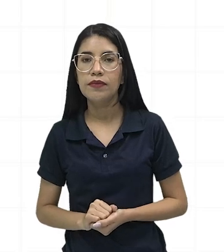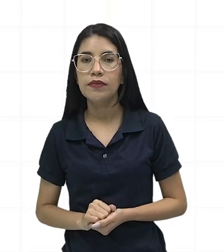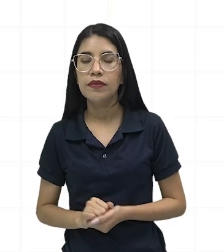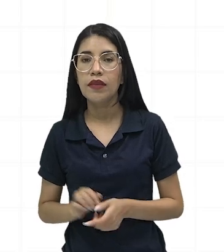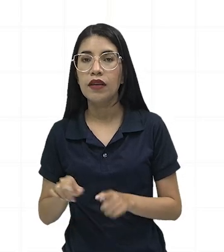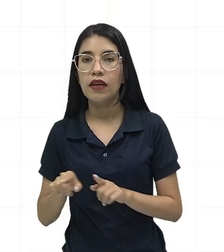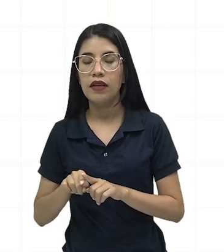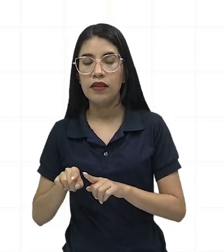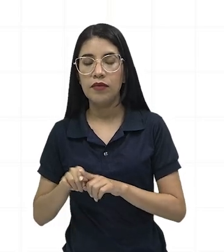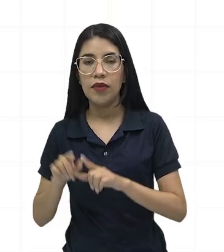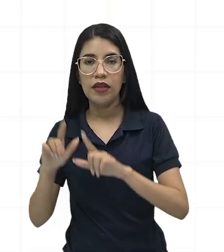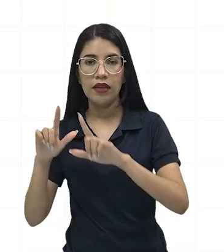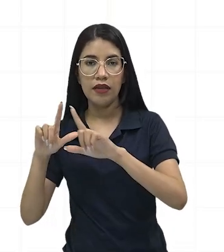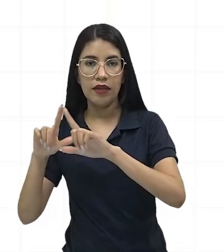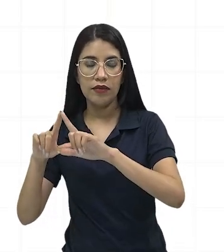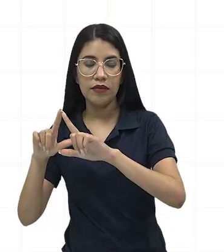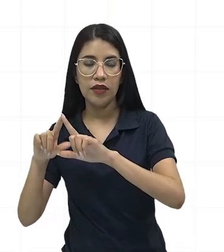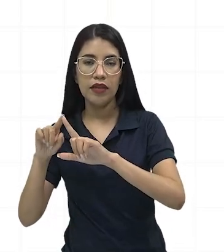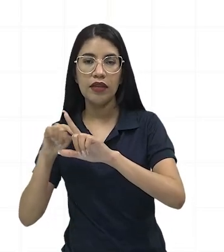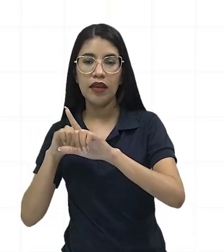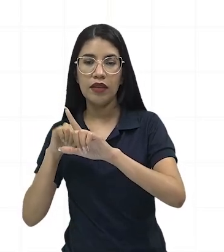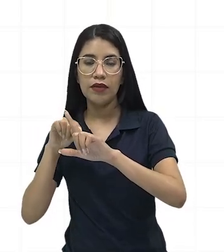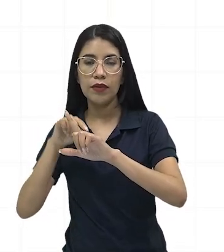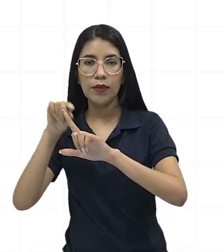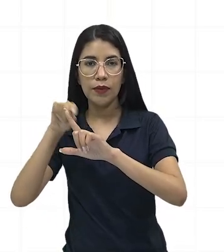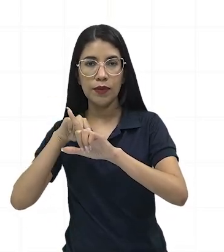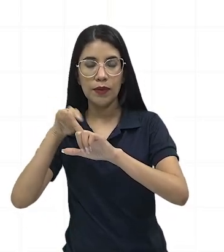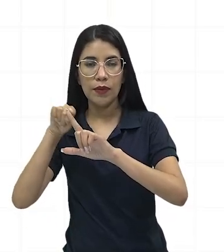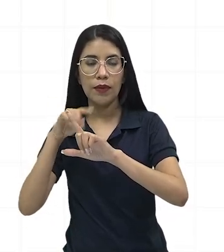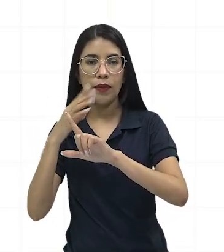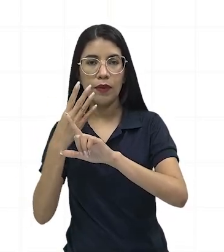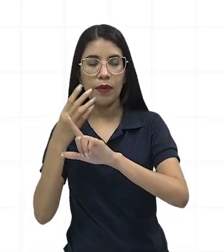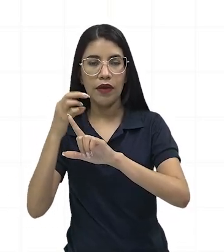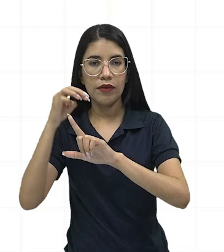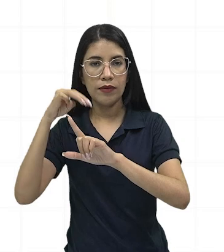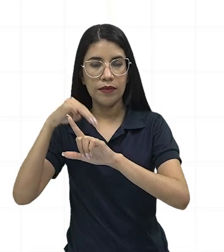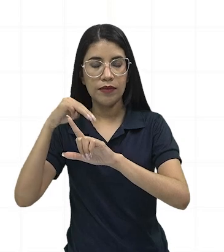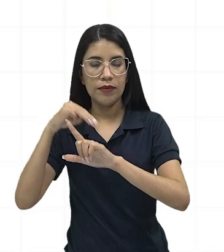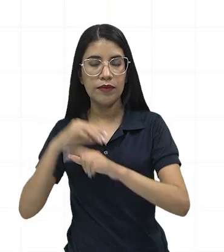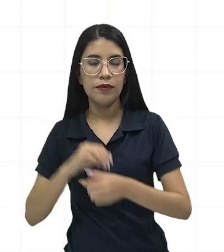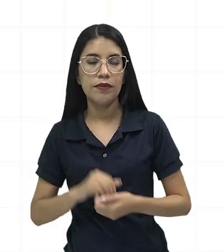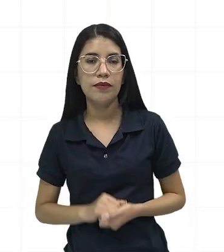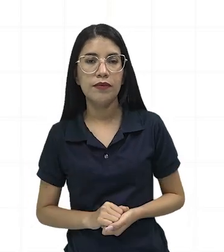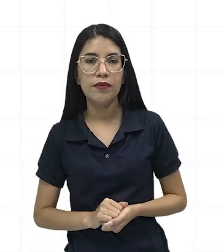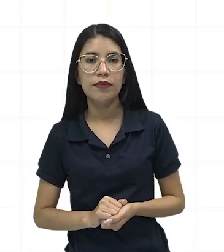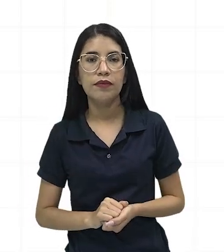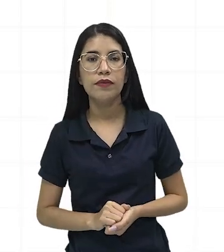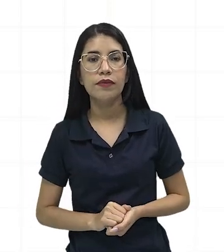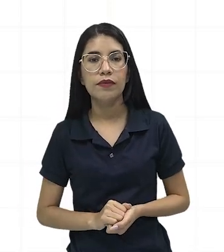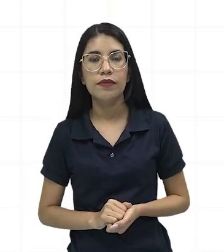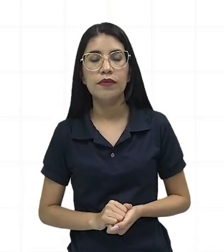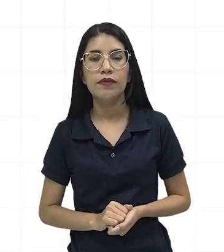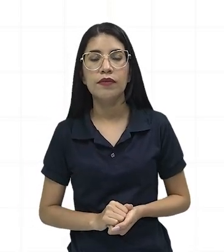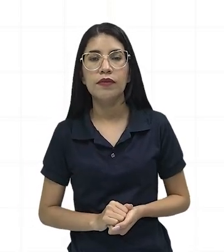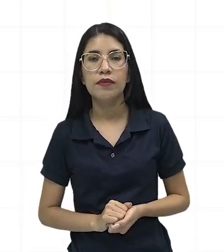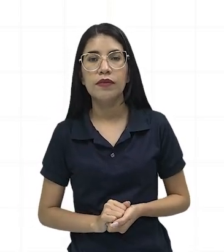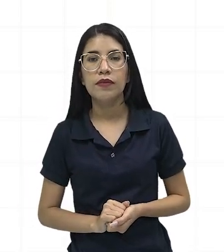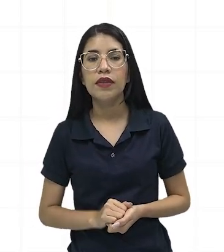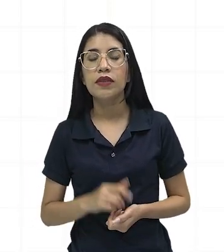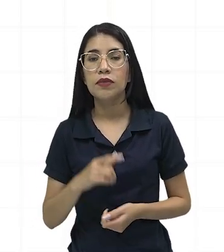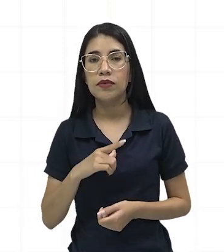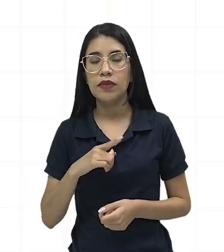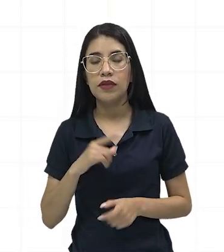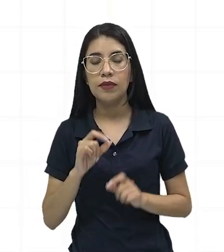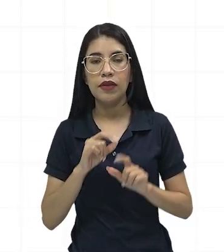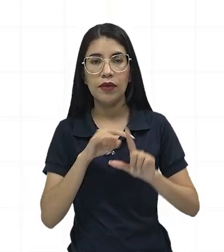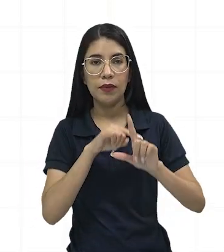Também tem um lado de 4 metros. Muito bem. Tá, até aqui a gente tem aqui